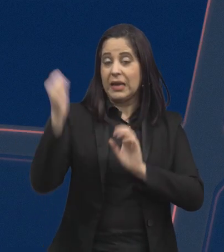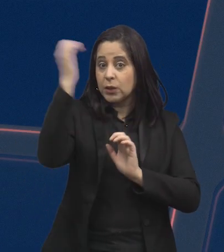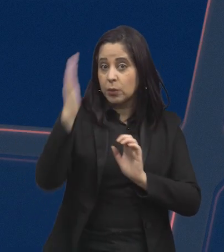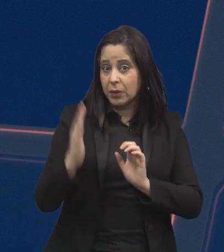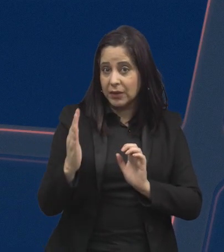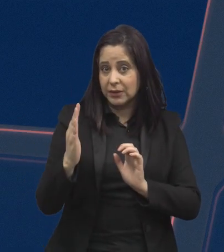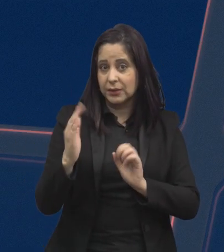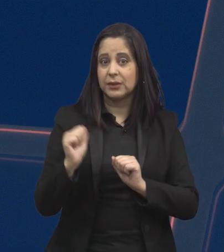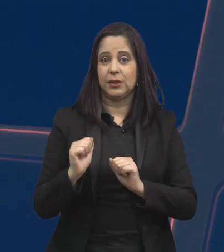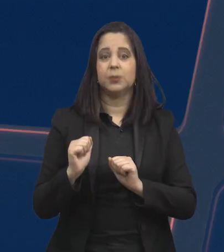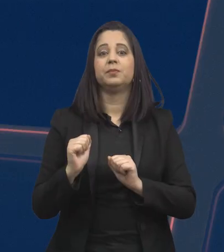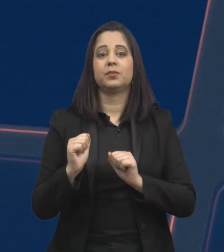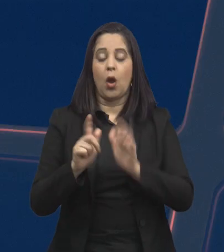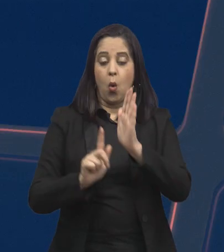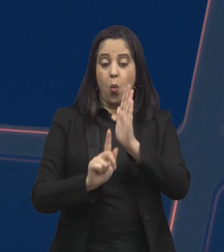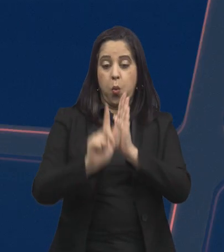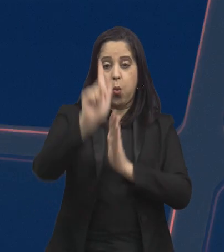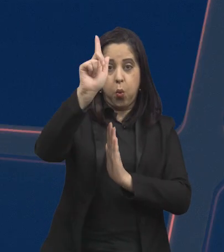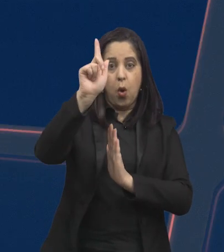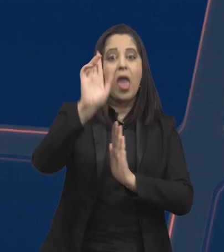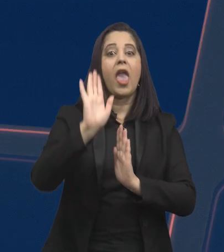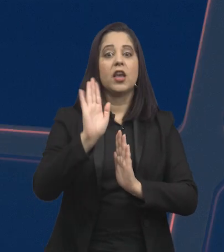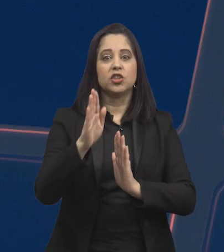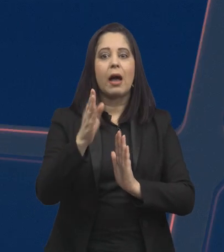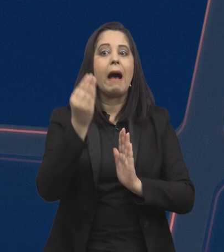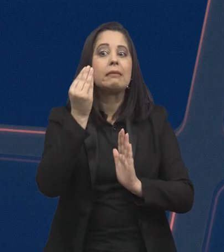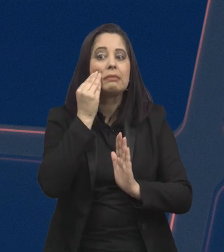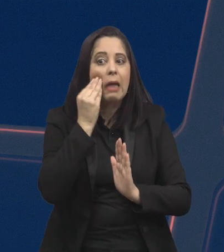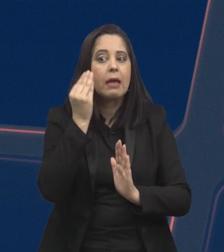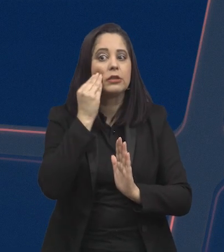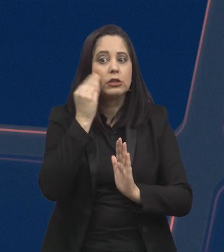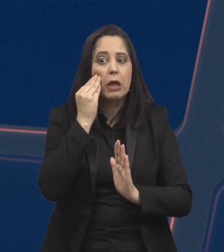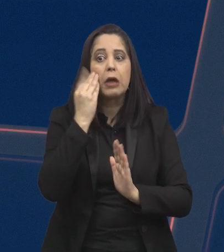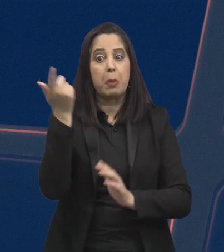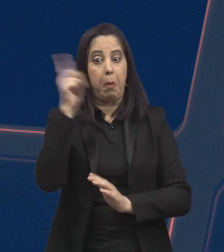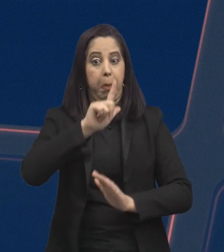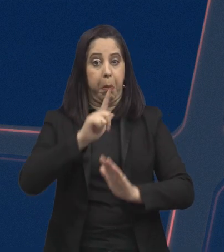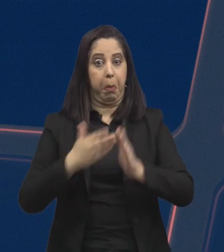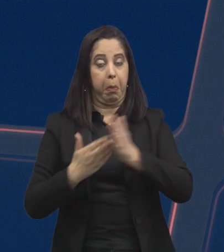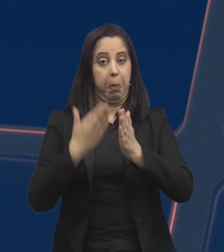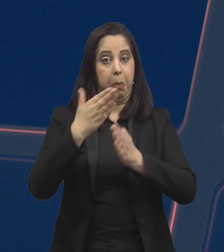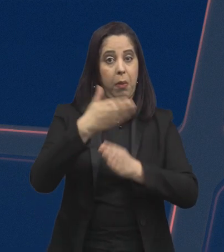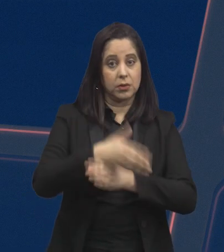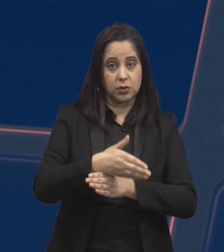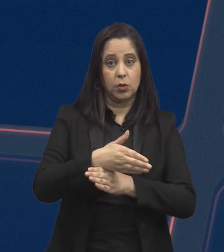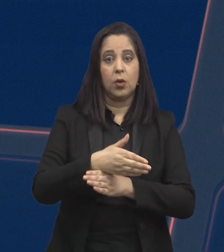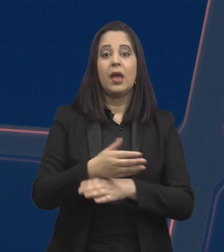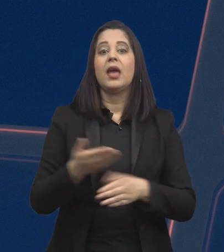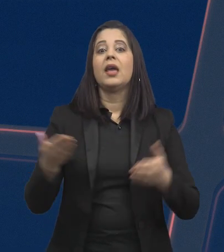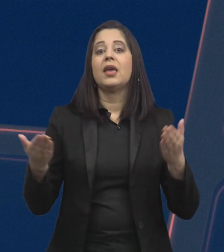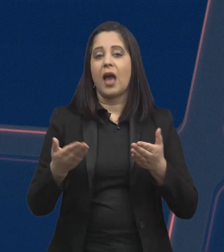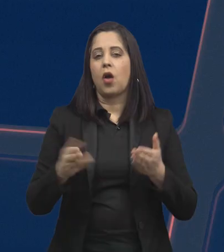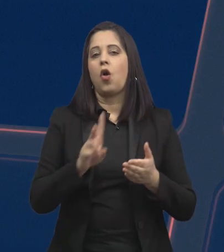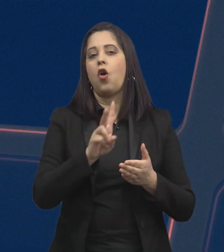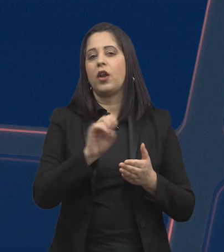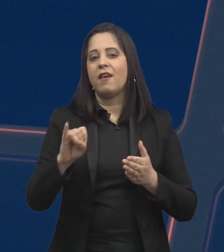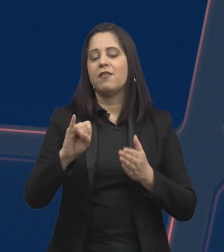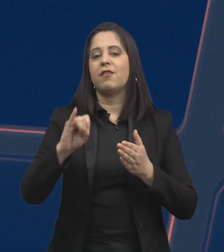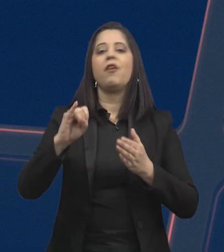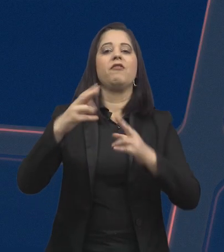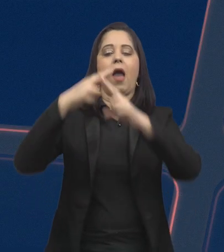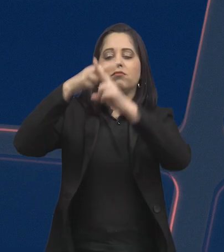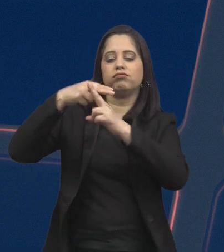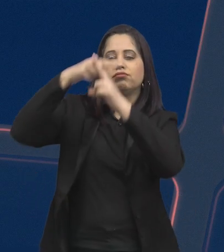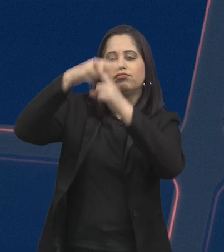um marco para a tecnologia nacional. O equipamento já passou pelos primeiros testes com sucesso e abre um novo caminho